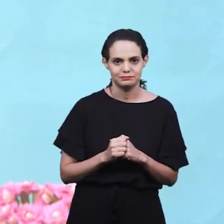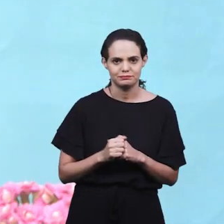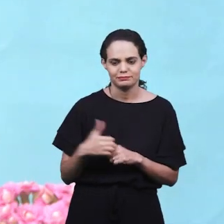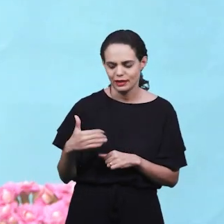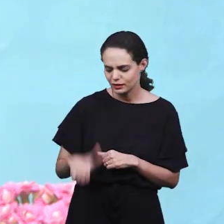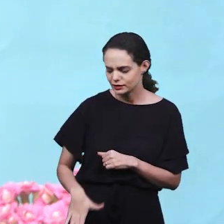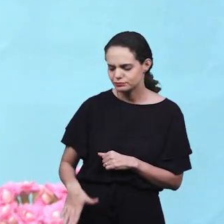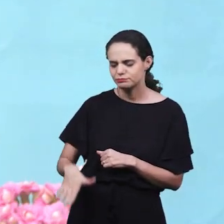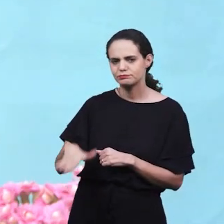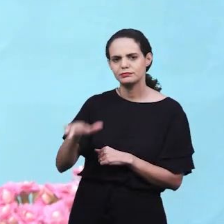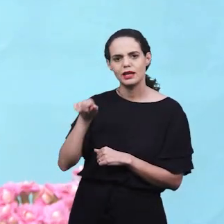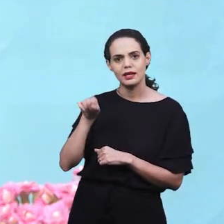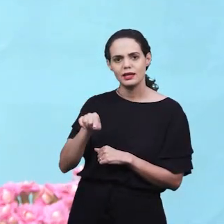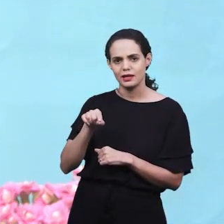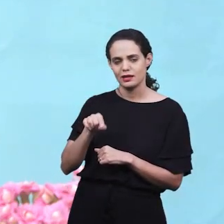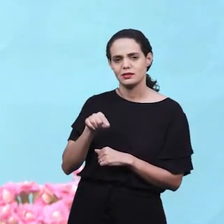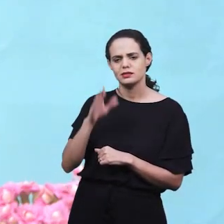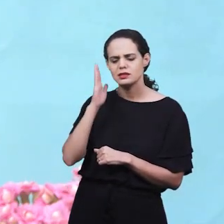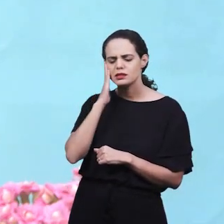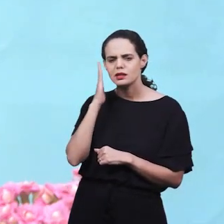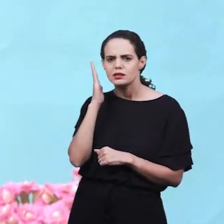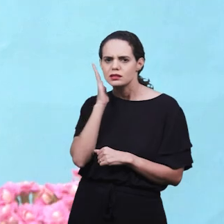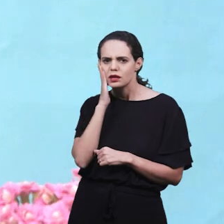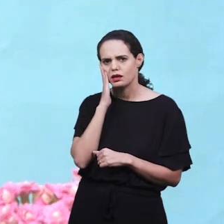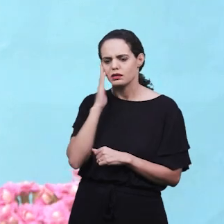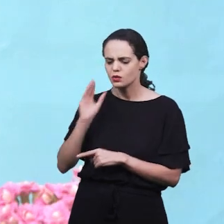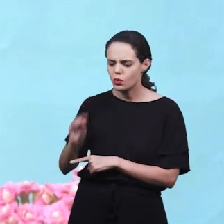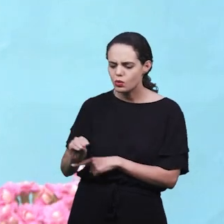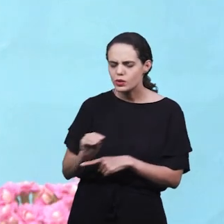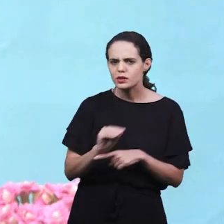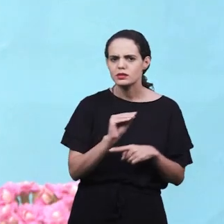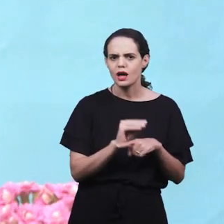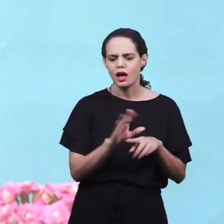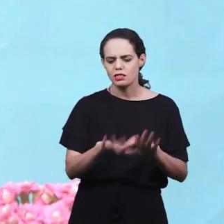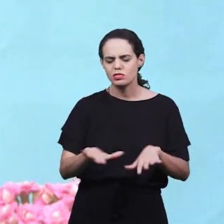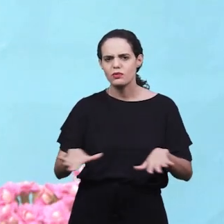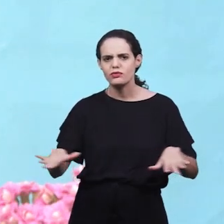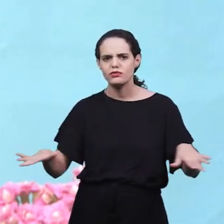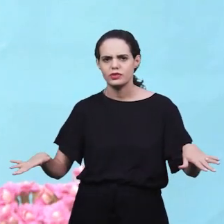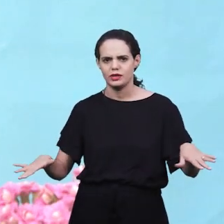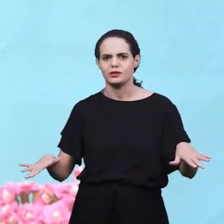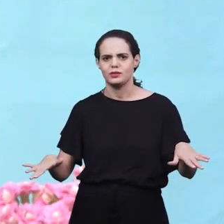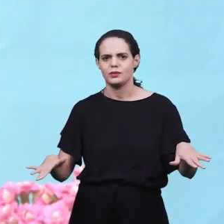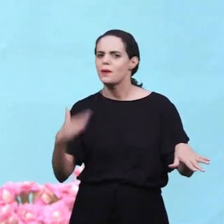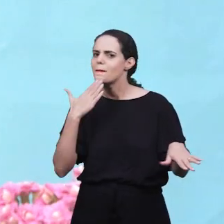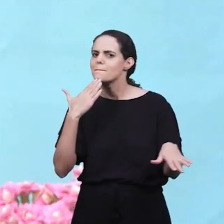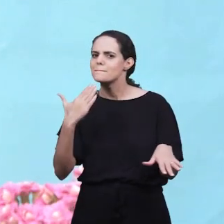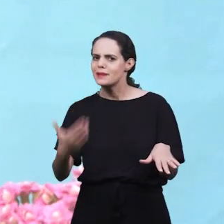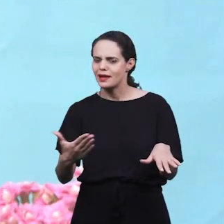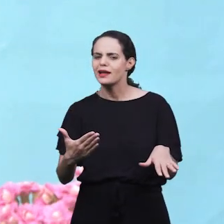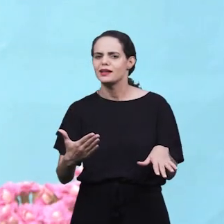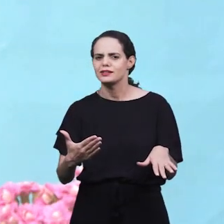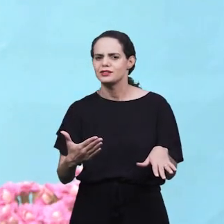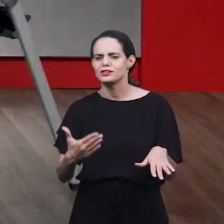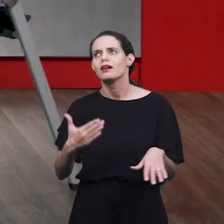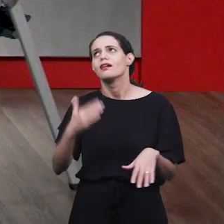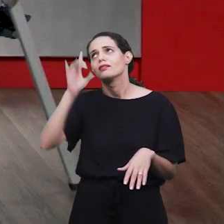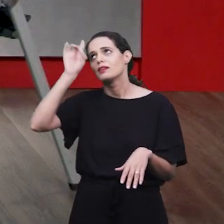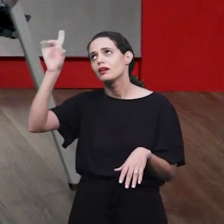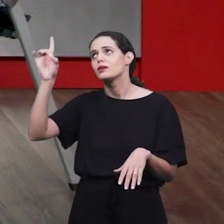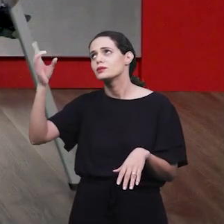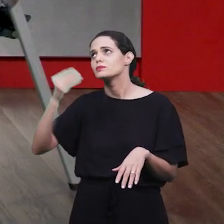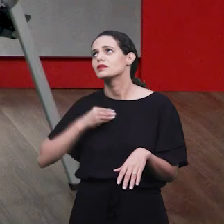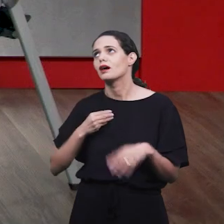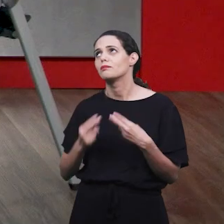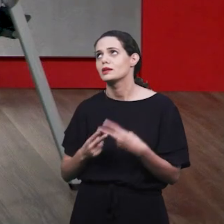no conhecimento. E peça muita paciência a Deus, porque não é só na alimentação que os